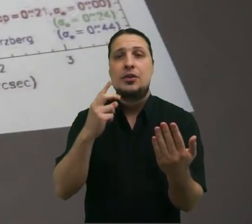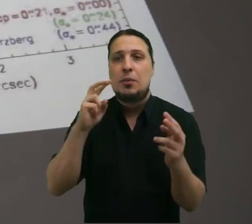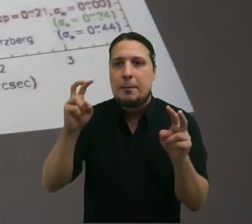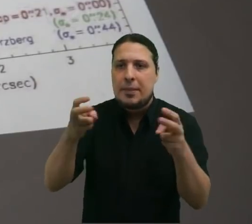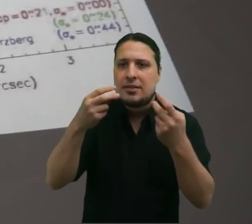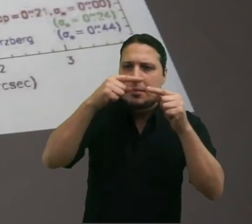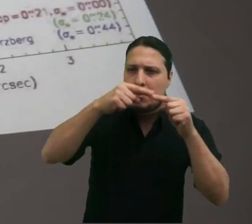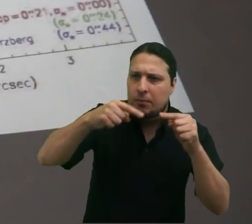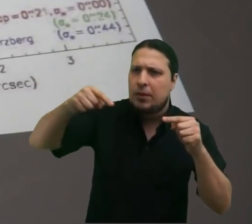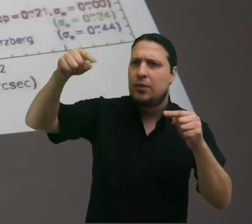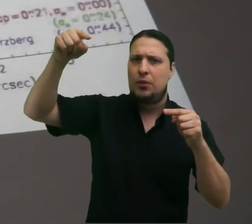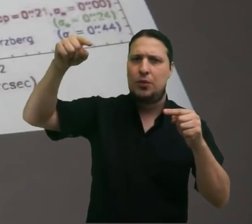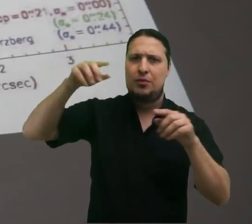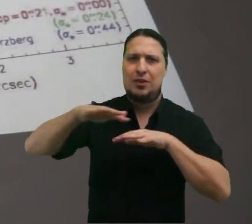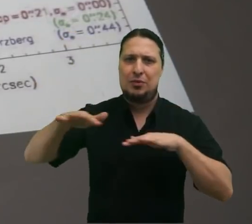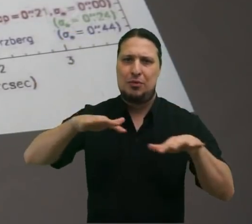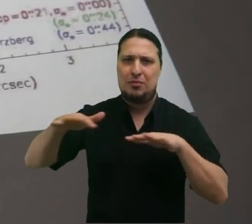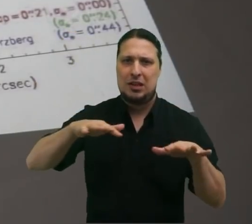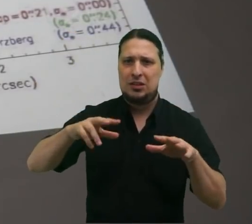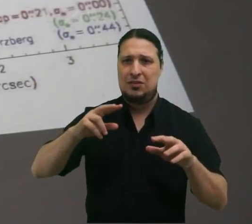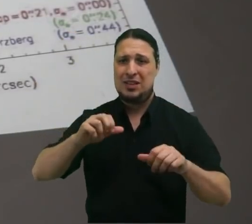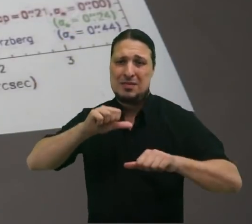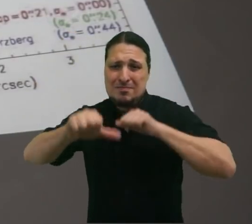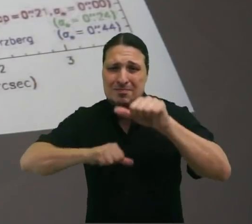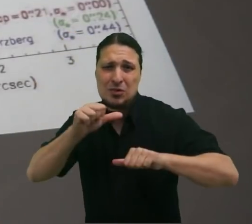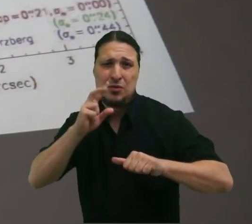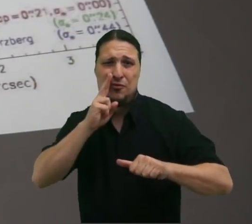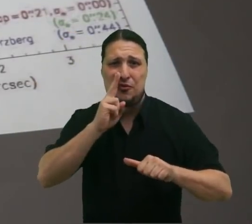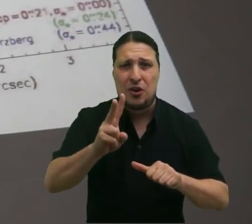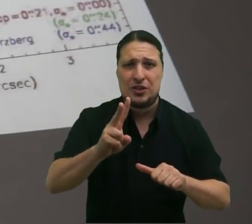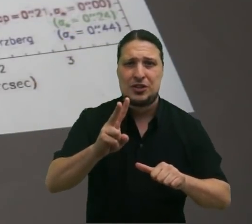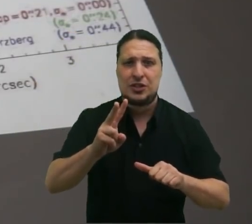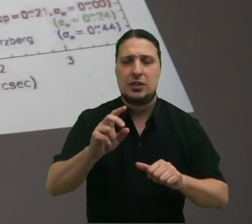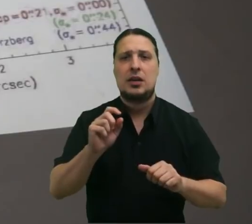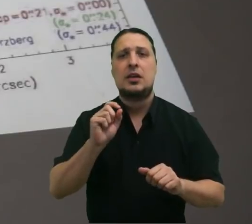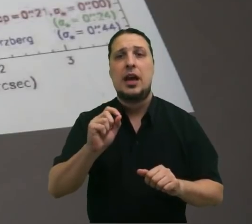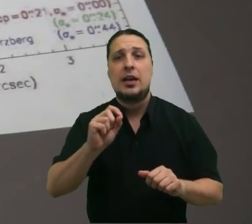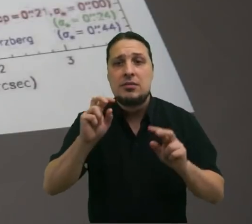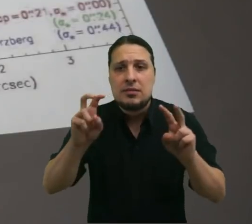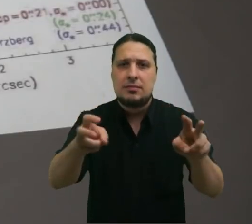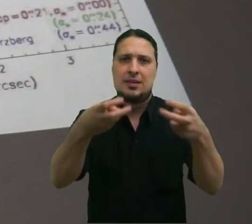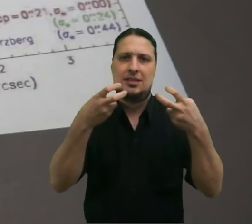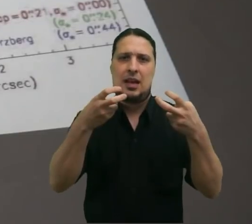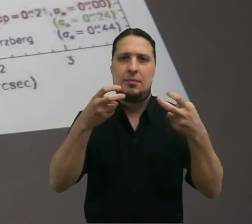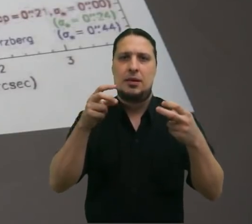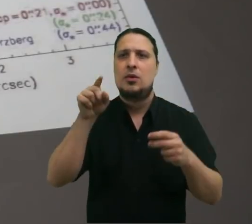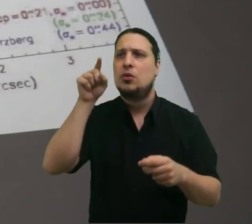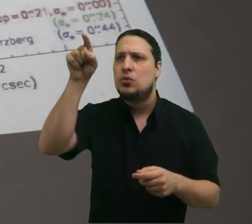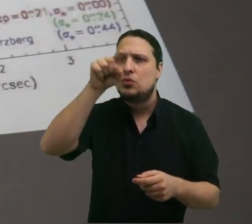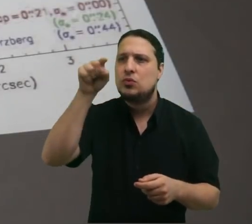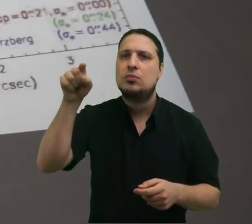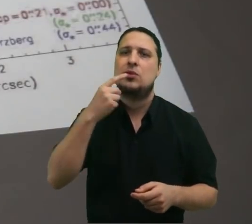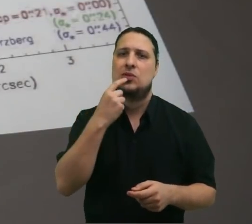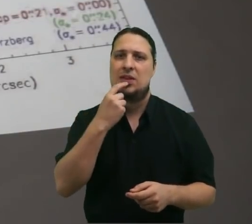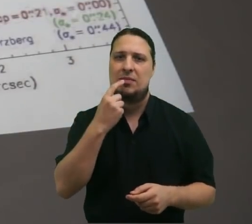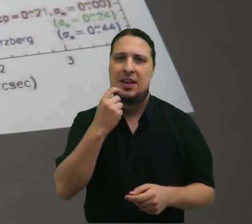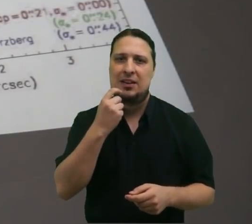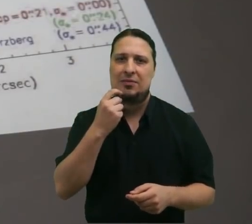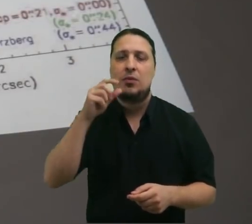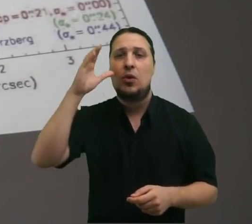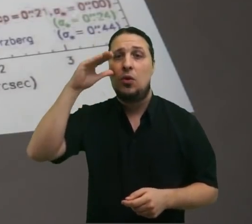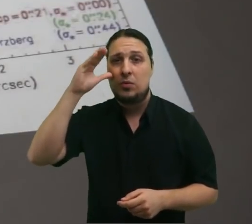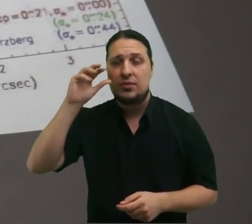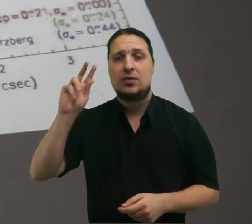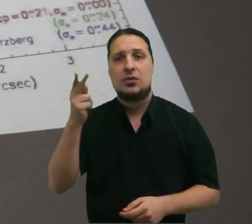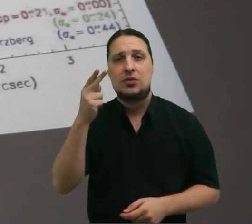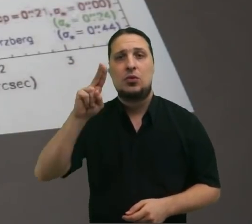consegue ver ainda é maior que o raio de influência. Então tu tem uma curva bem bonitinha aqui, mas com o telescópio Hubble dá para ver tamanhos menores.